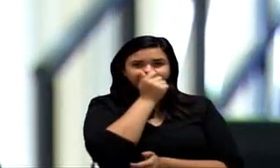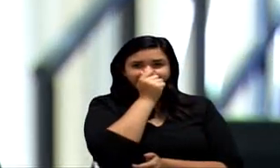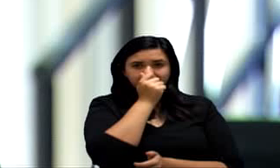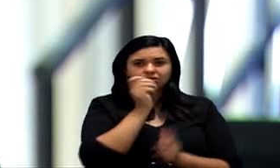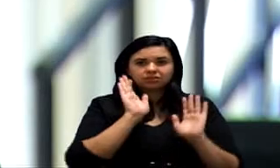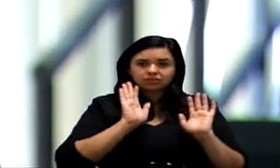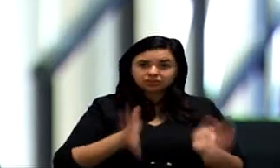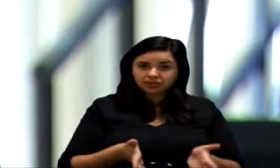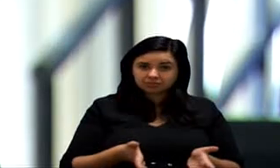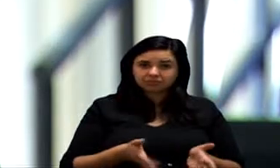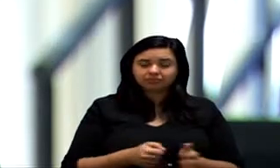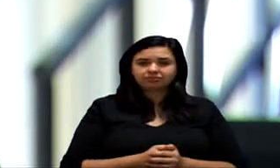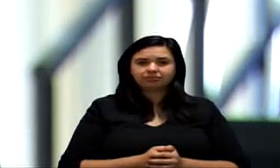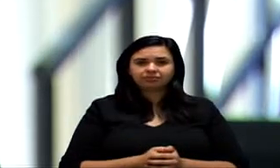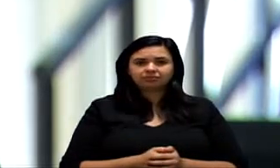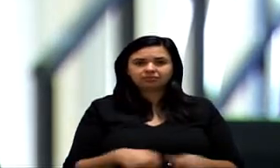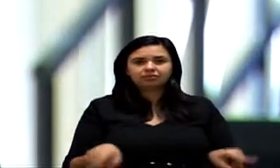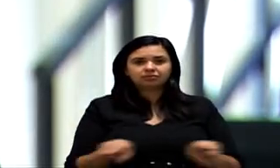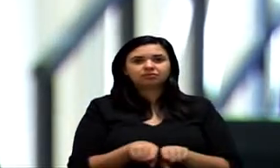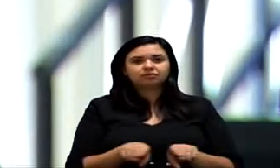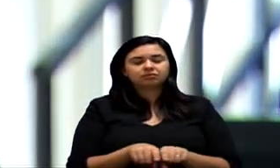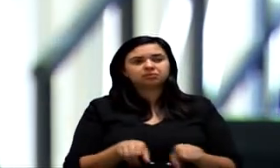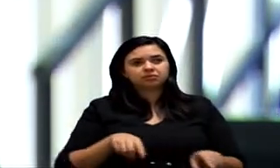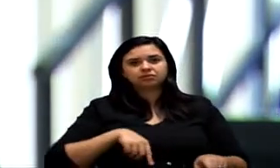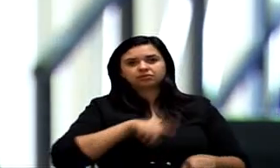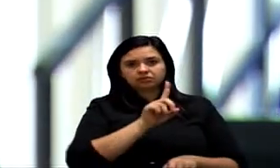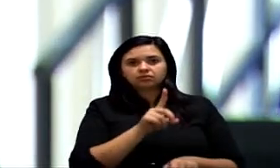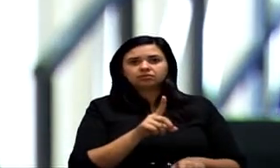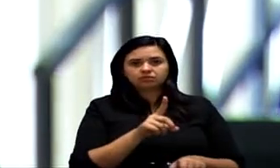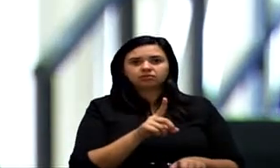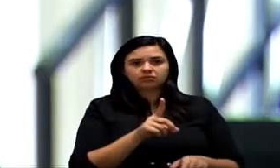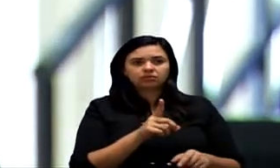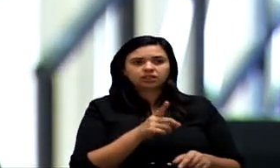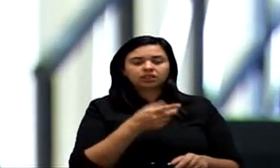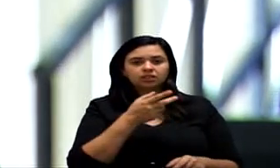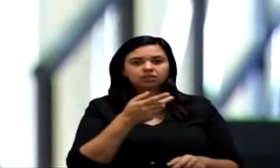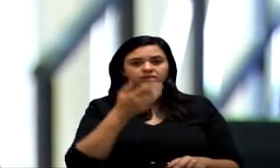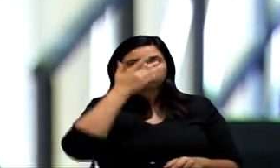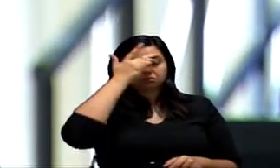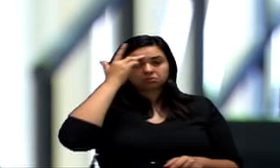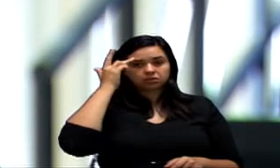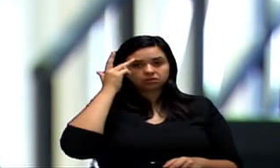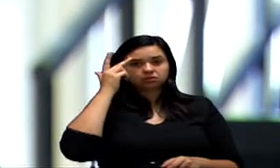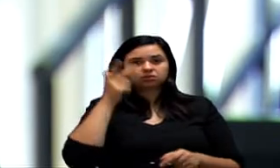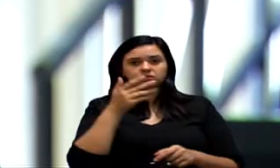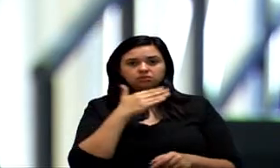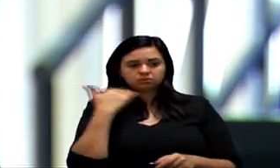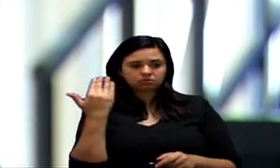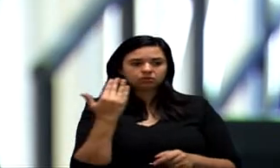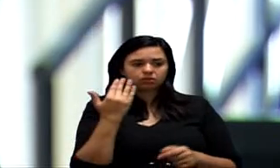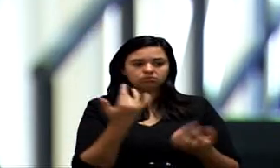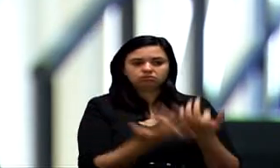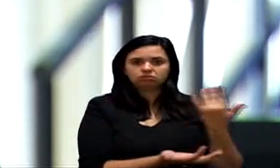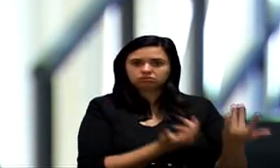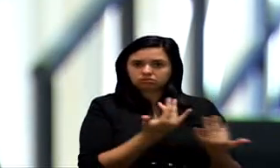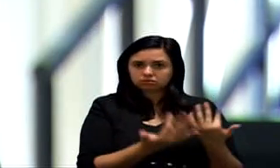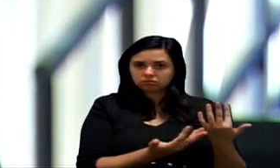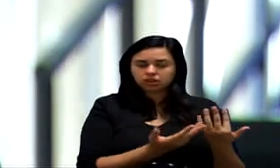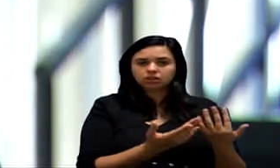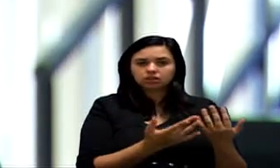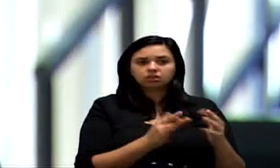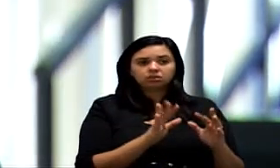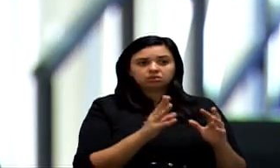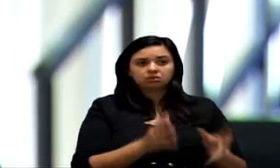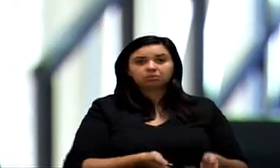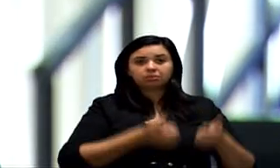o meio ambiente e o lençol freático. É algo importante para se pensar, vereador, que acho que cabe a gente discutir mais à